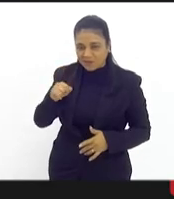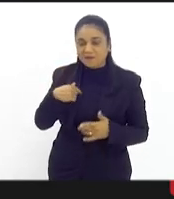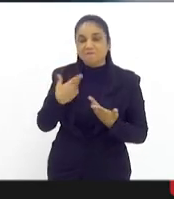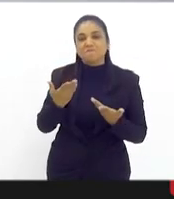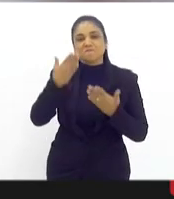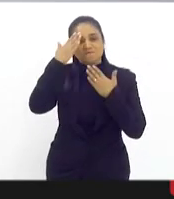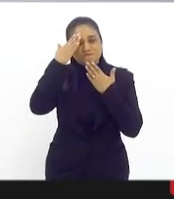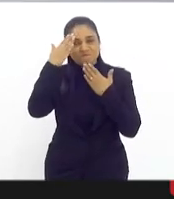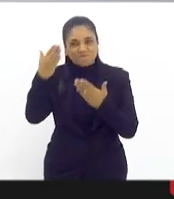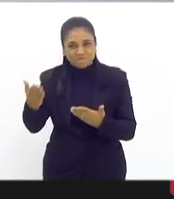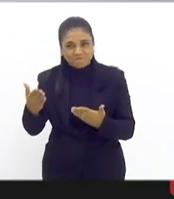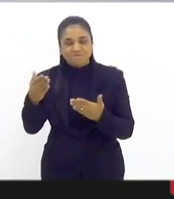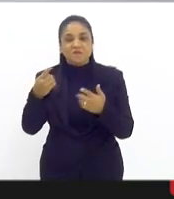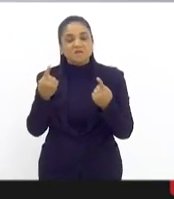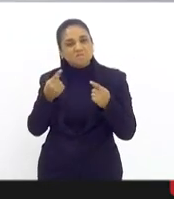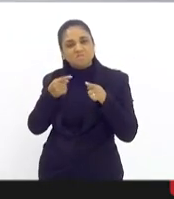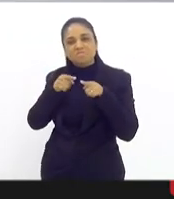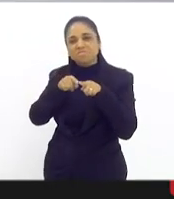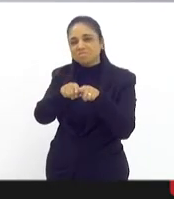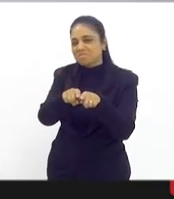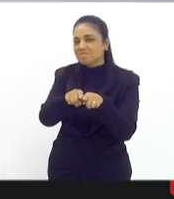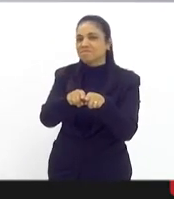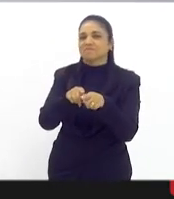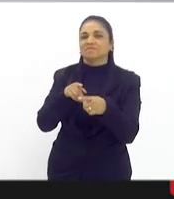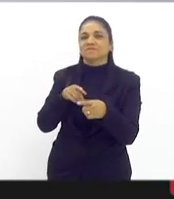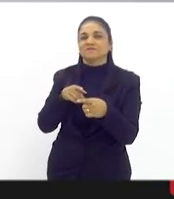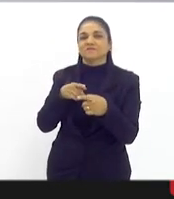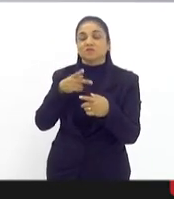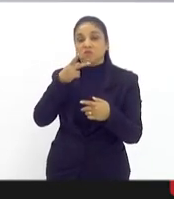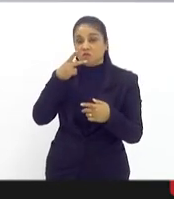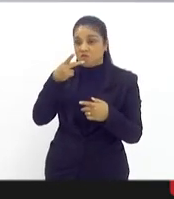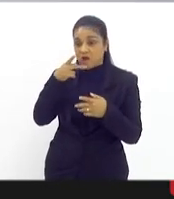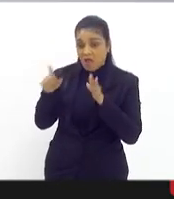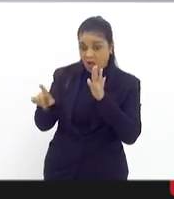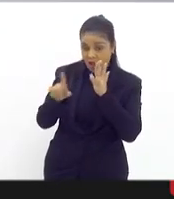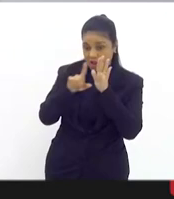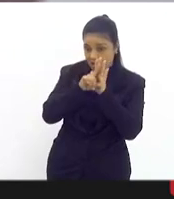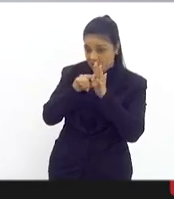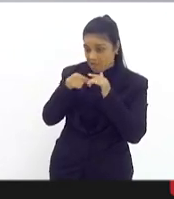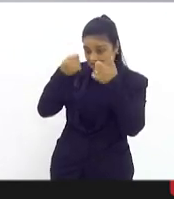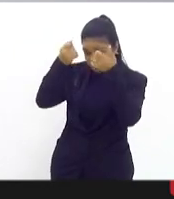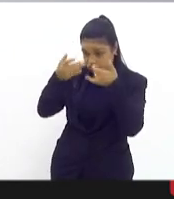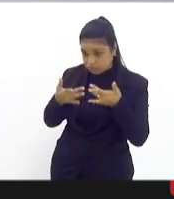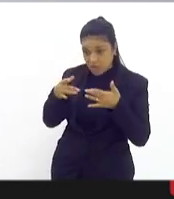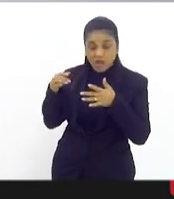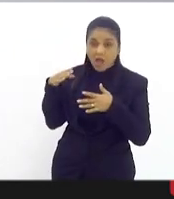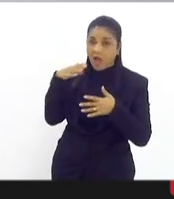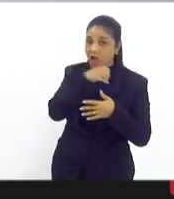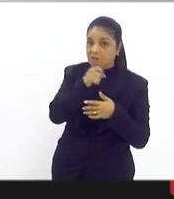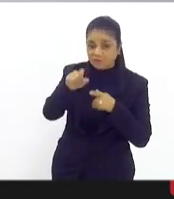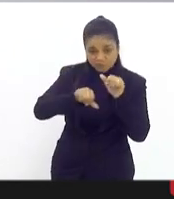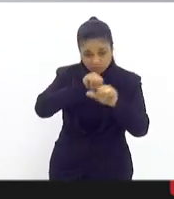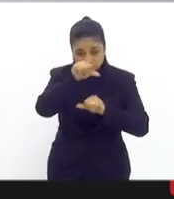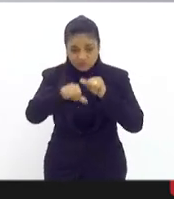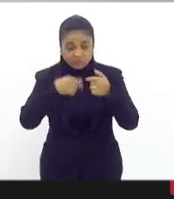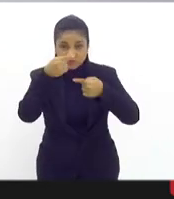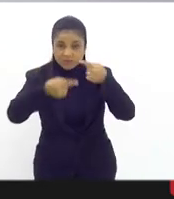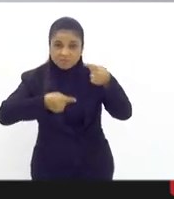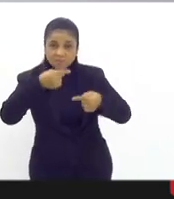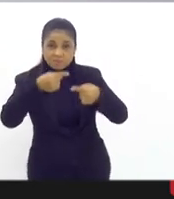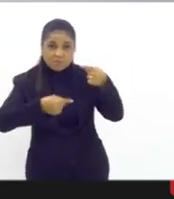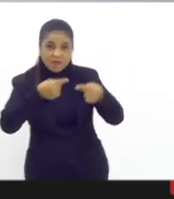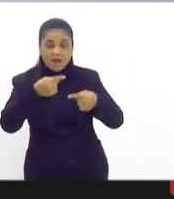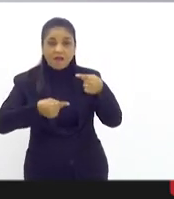Mink, esse parceiro de sempre, quando a gente falou sobre a lei, ele rapidamente falou: vamos transformar esse debate, vamos